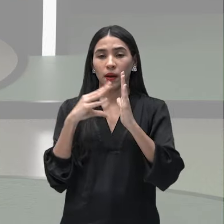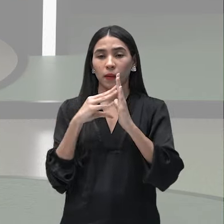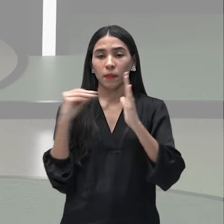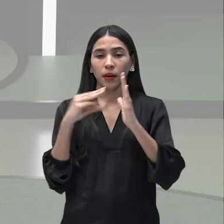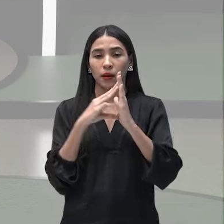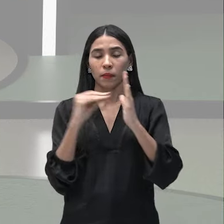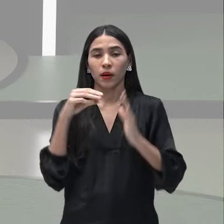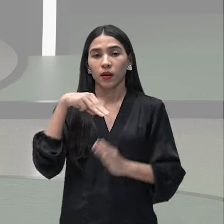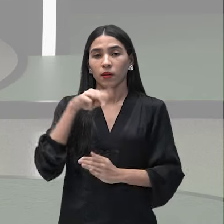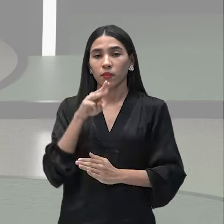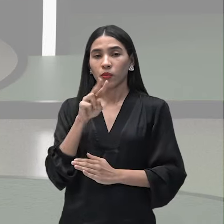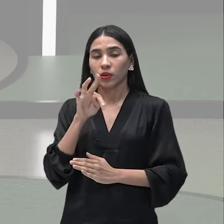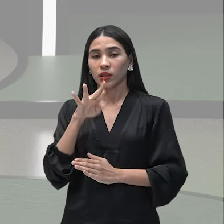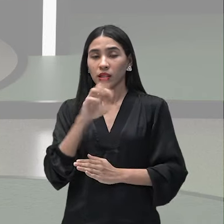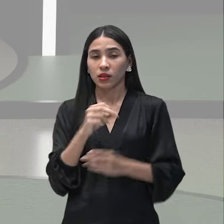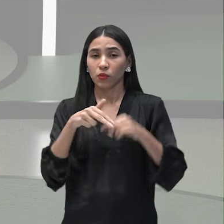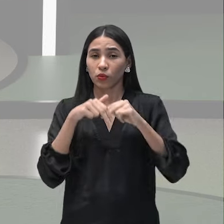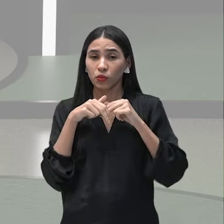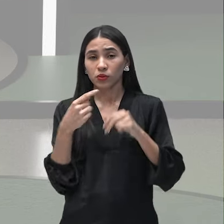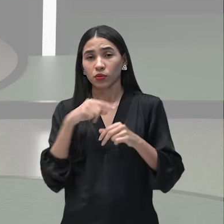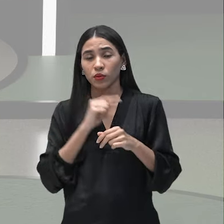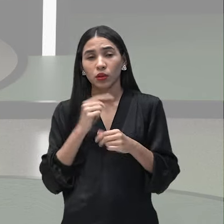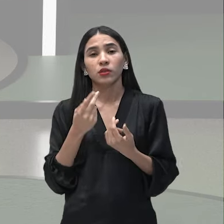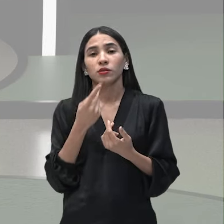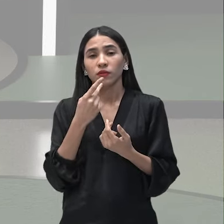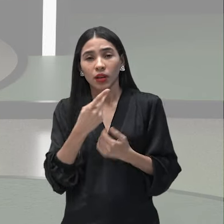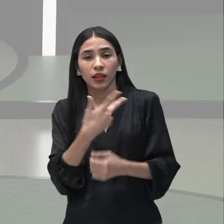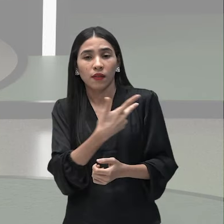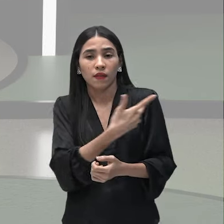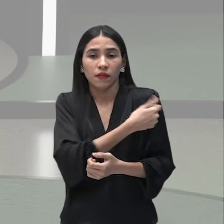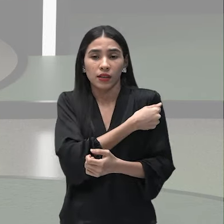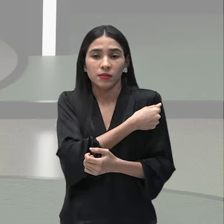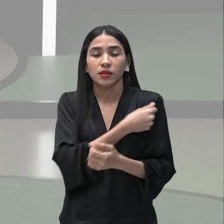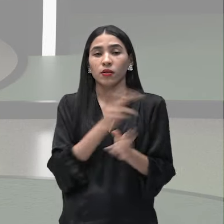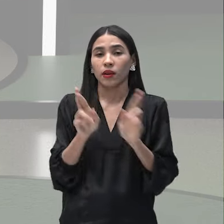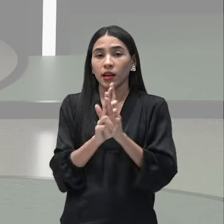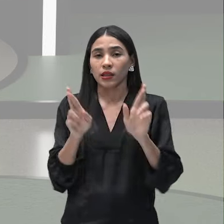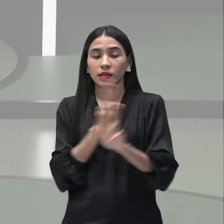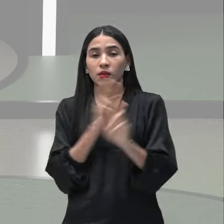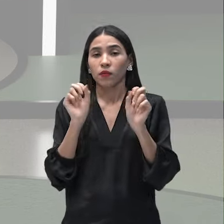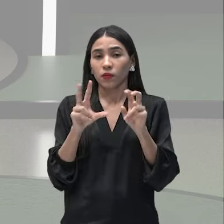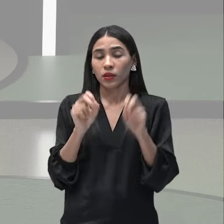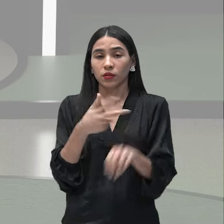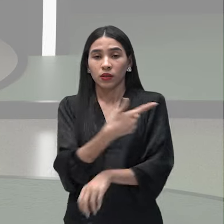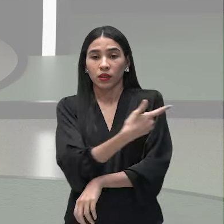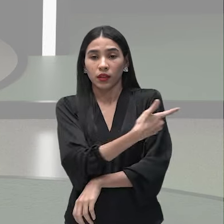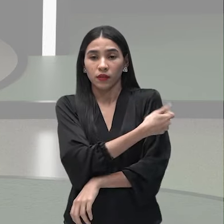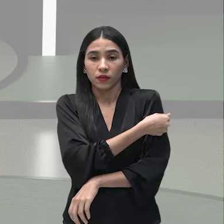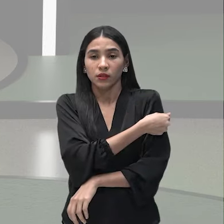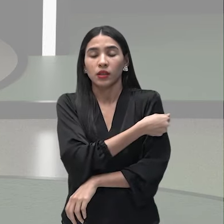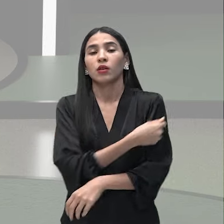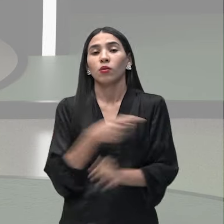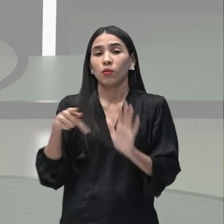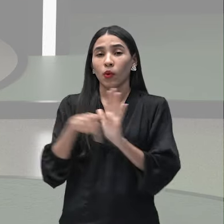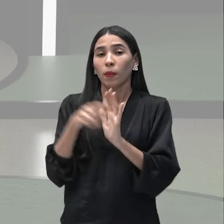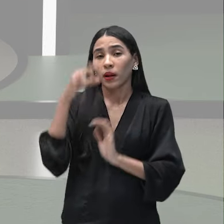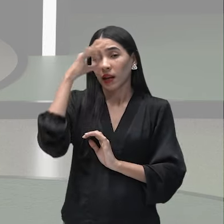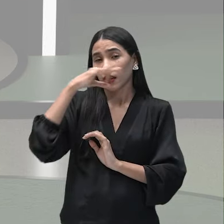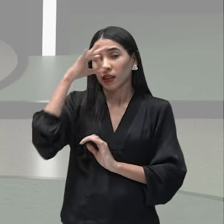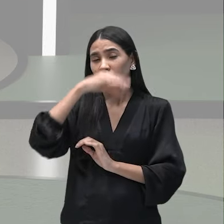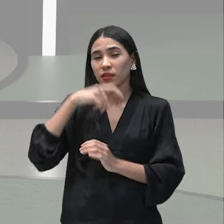quando a gente fala de vacinação relacionada a vírus, geralmente, por exemplo, a vacinação da influenza, da gripe, existem